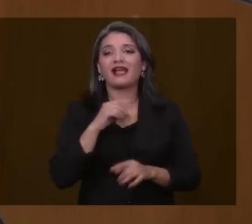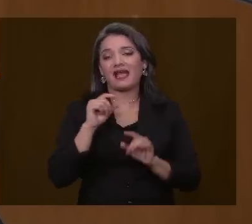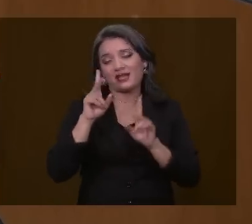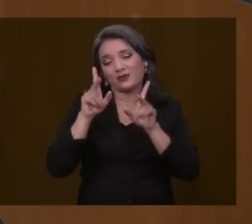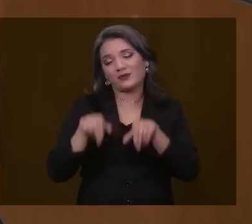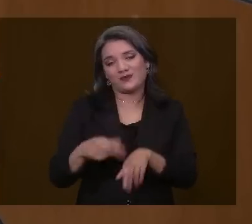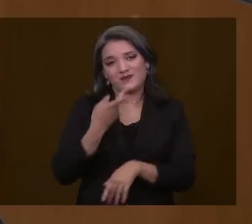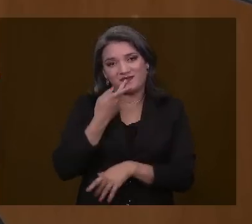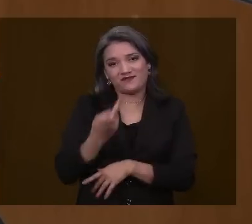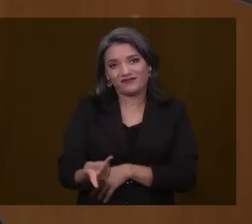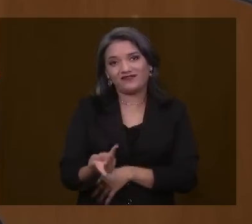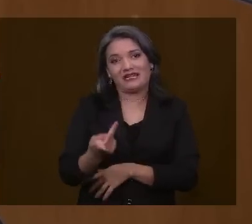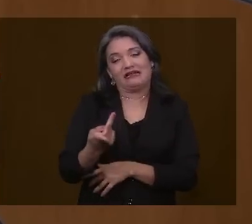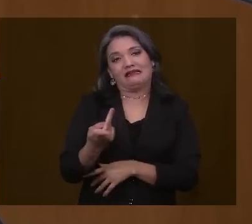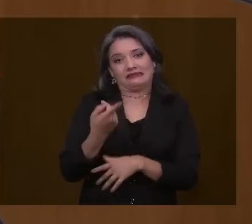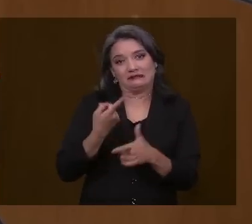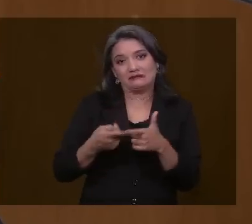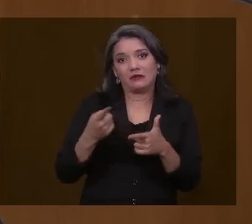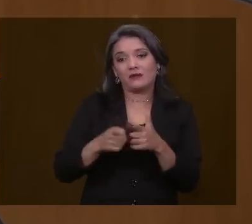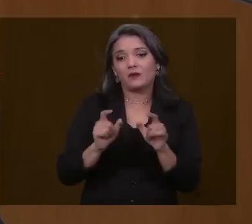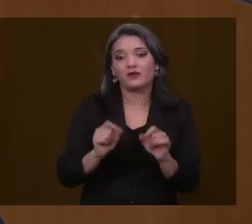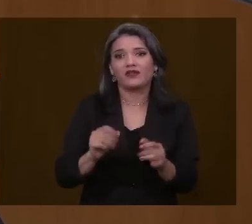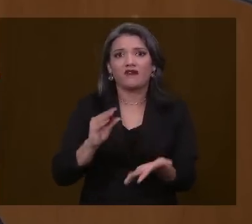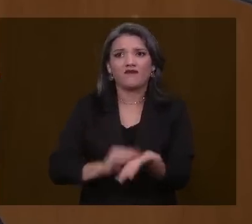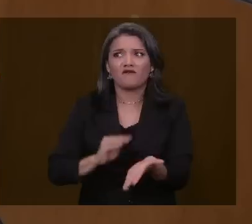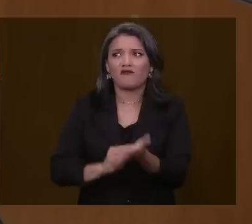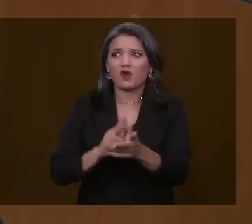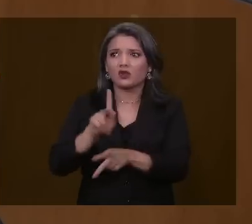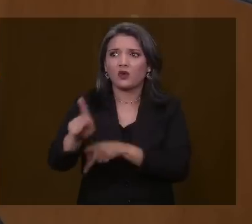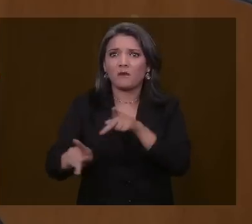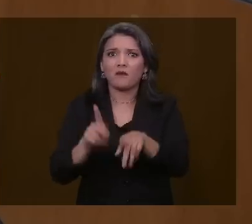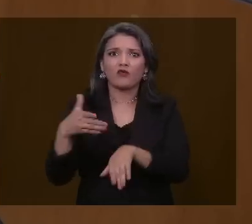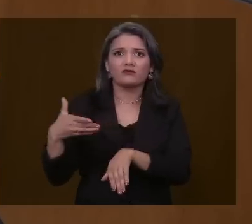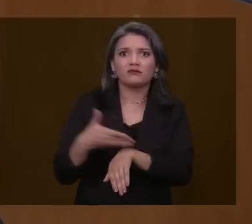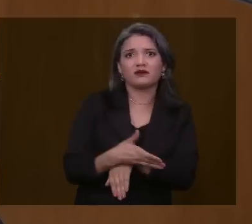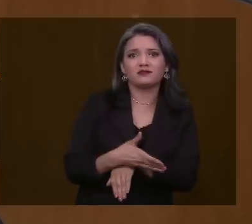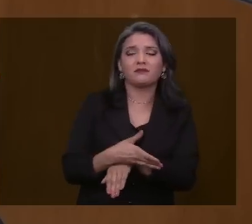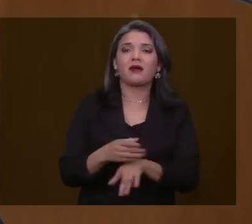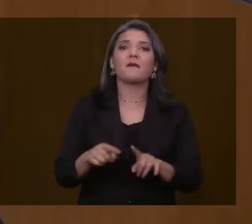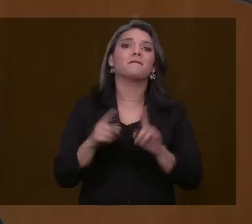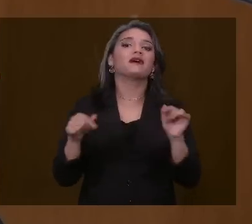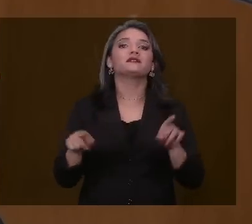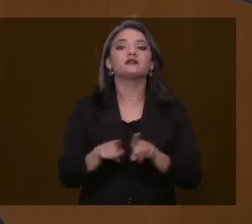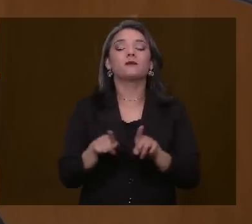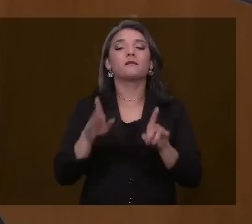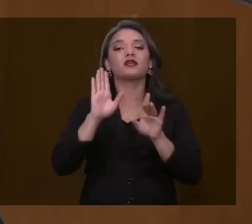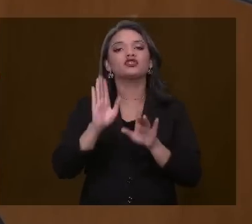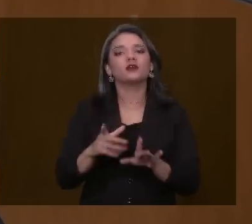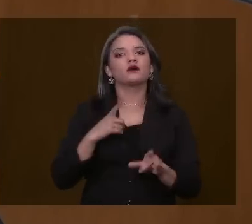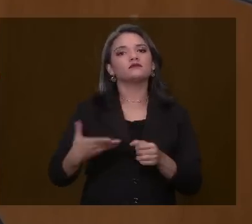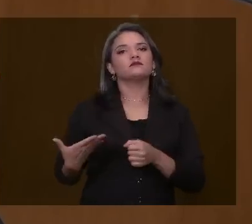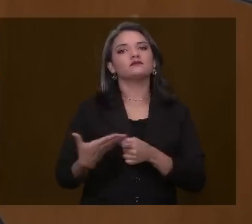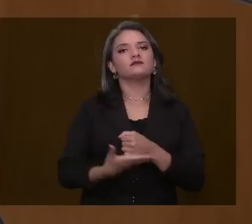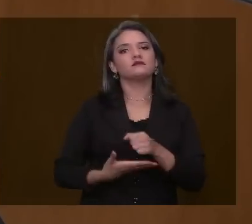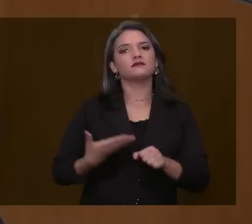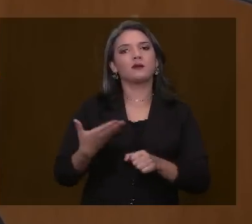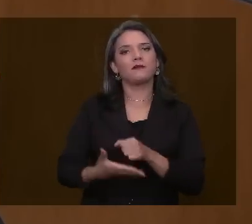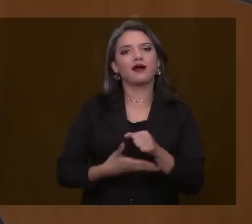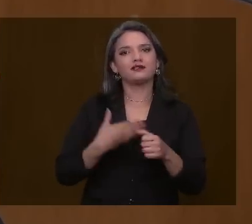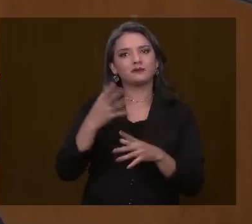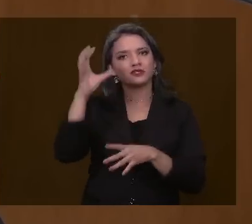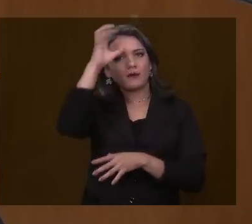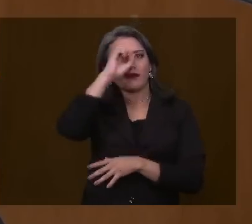historiadores apontam, a ausência de povo. Mas foi também um direcionamento para o nosso futuro. Levar a sério